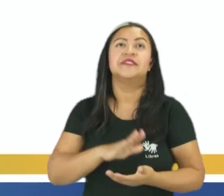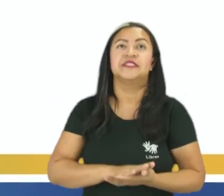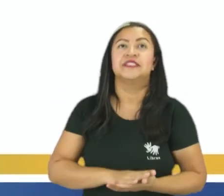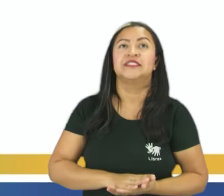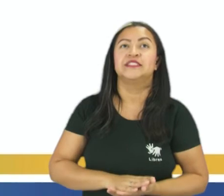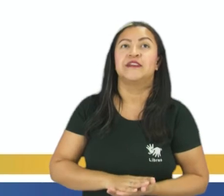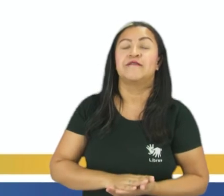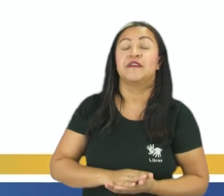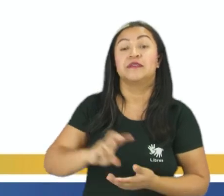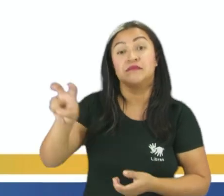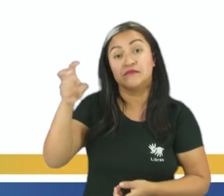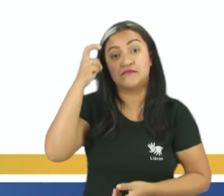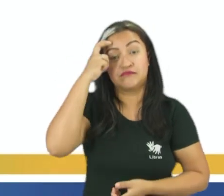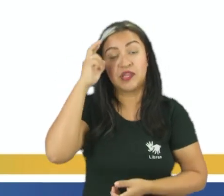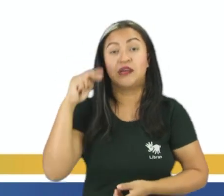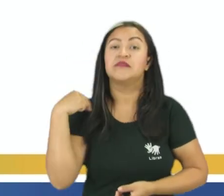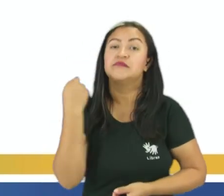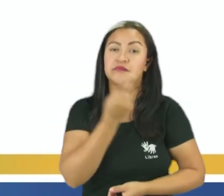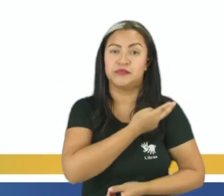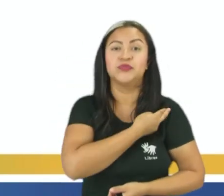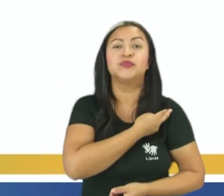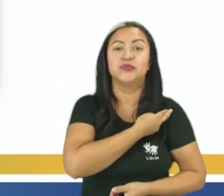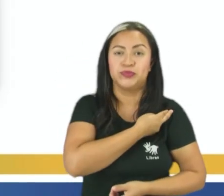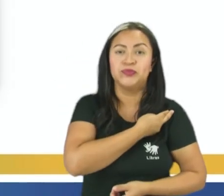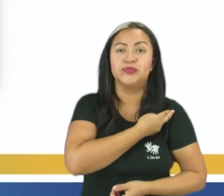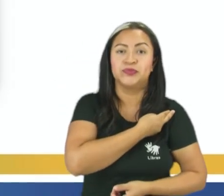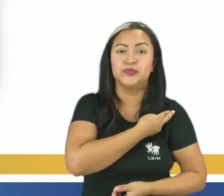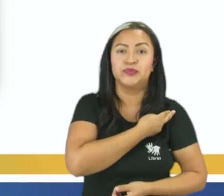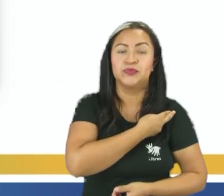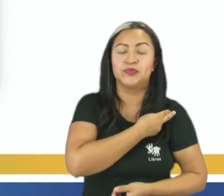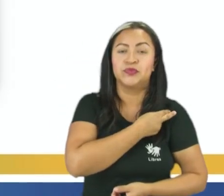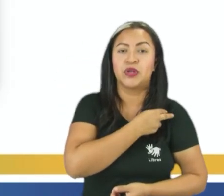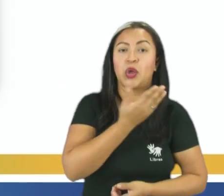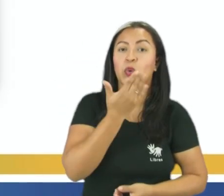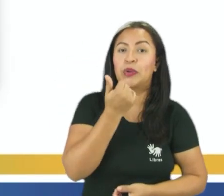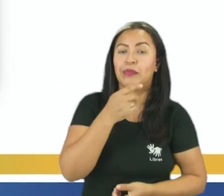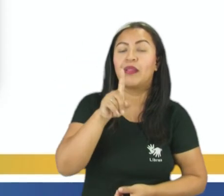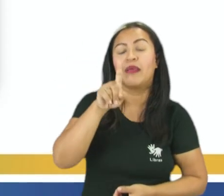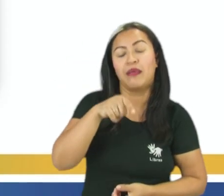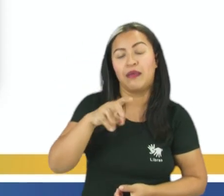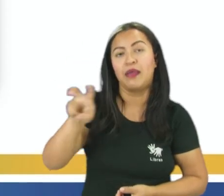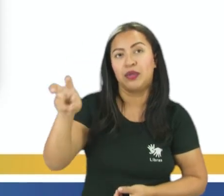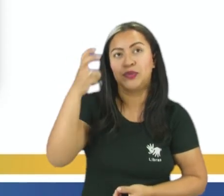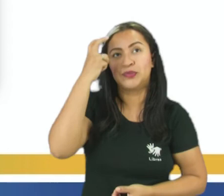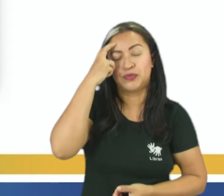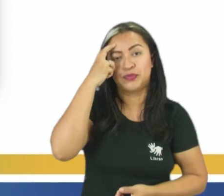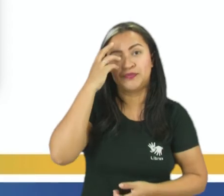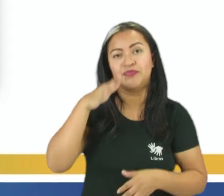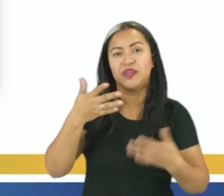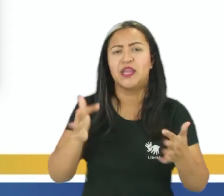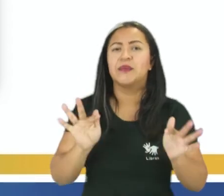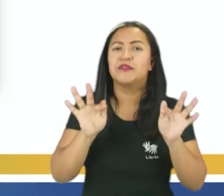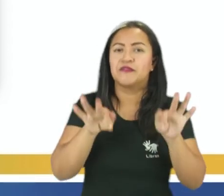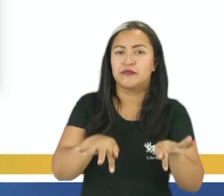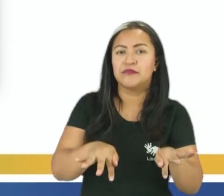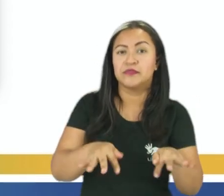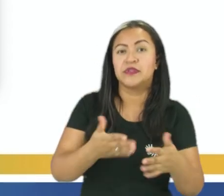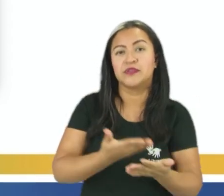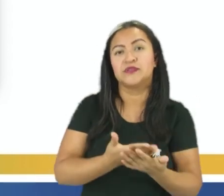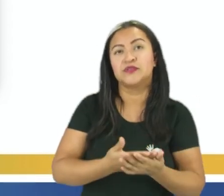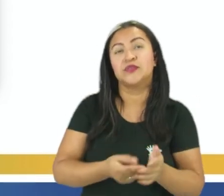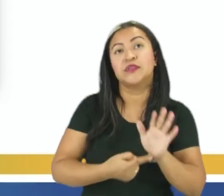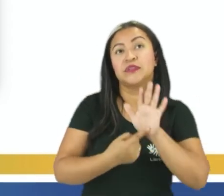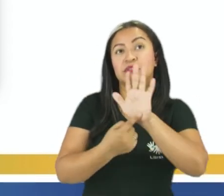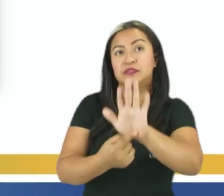faz parte aí da nossa cultura, né? Culinária é cultura também. E aí, pessoal, pra gente ter nessa discussão, eu só queria trazer